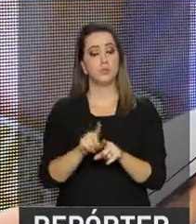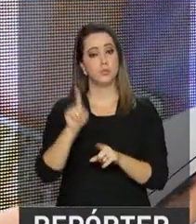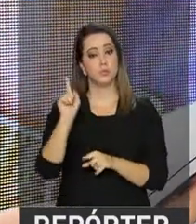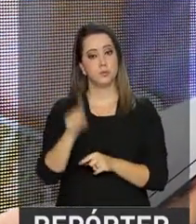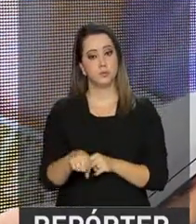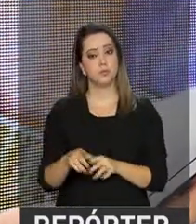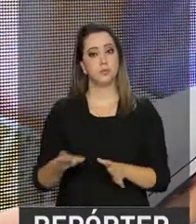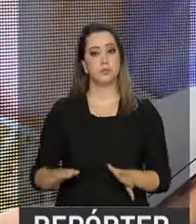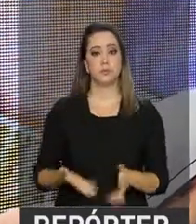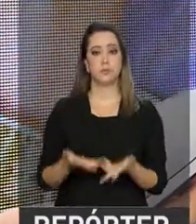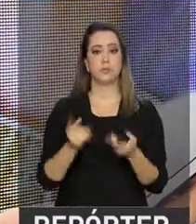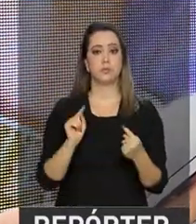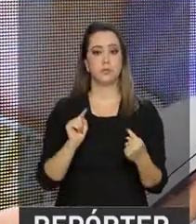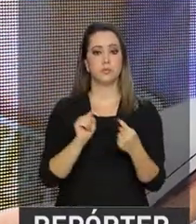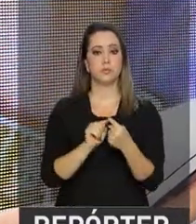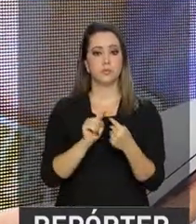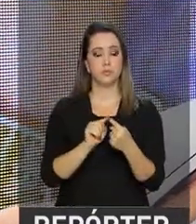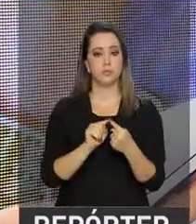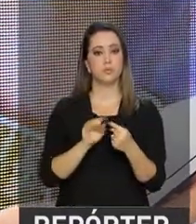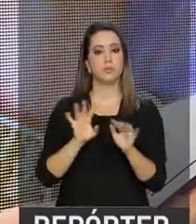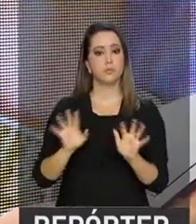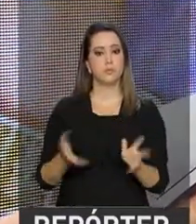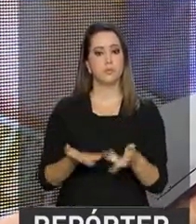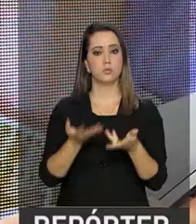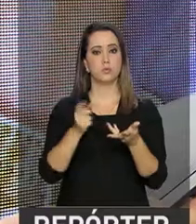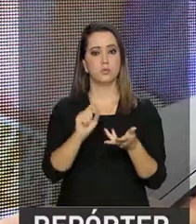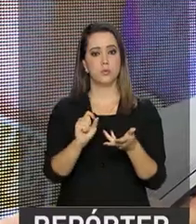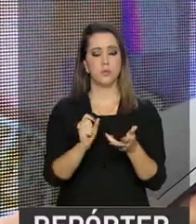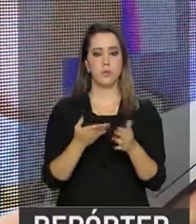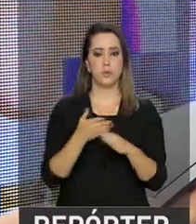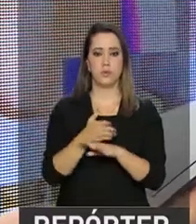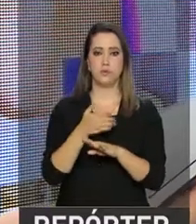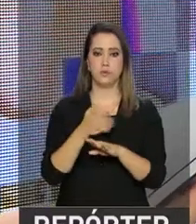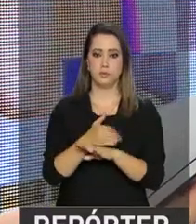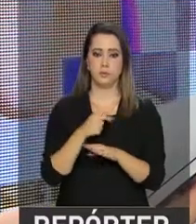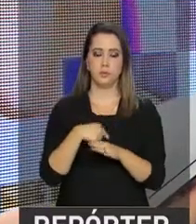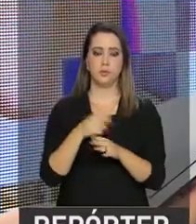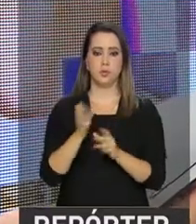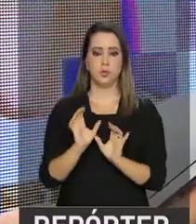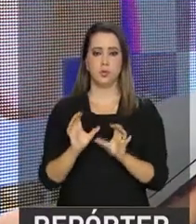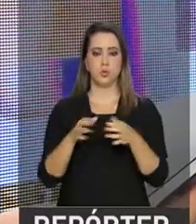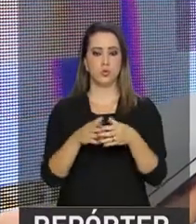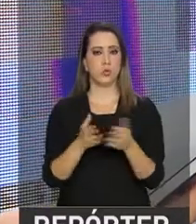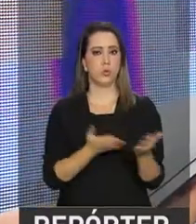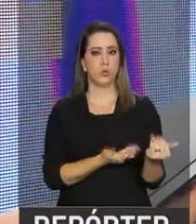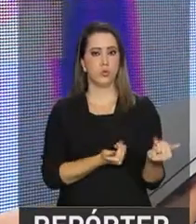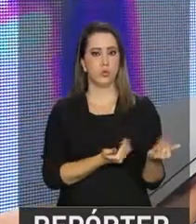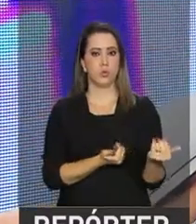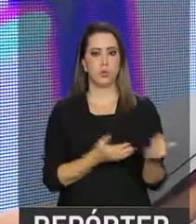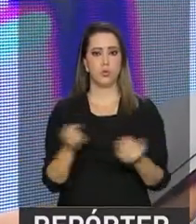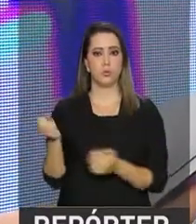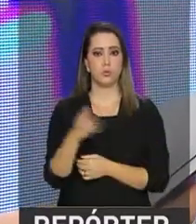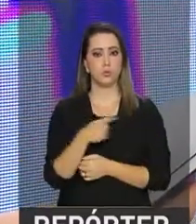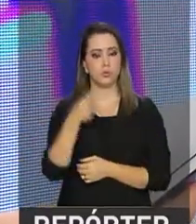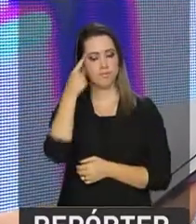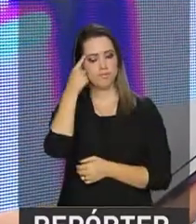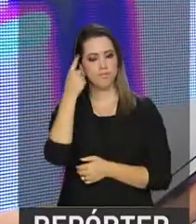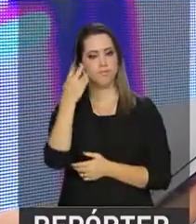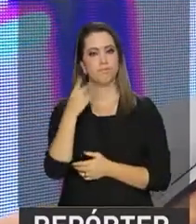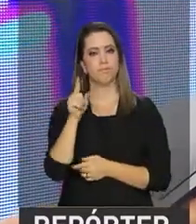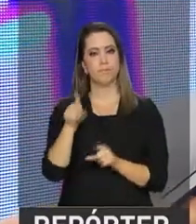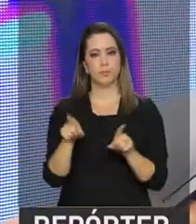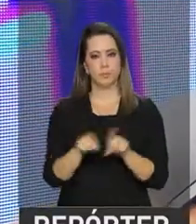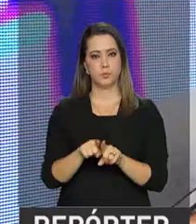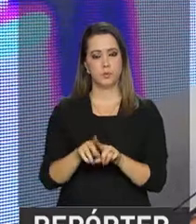também tem por objetivo estimular a entrada no mercado de realizadores jovens novos talentos também